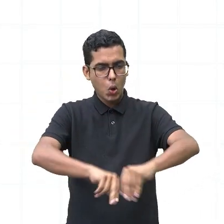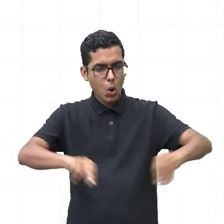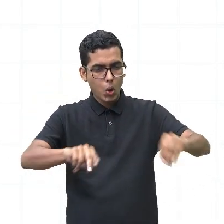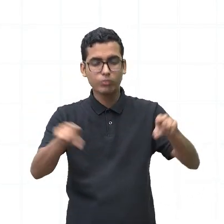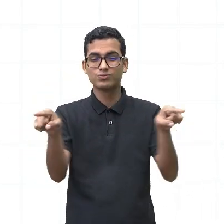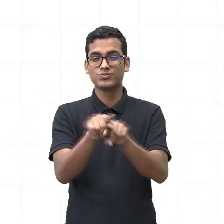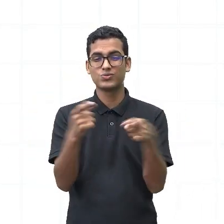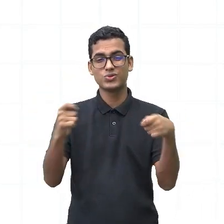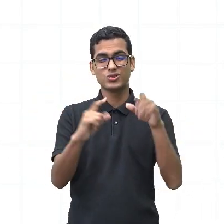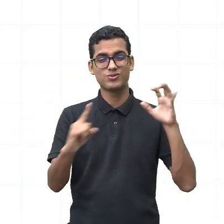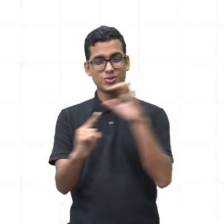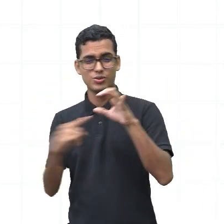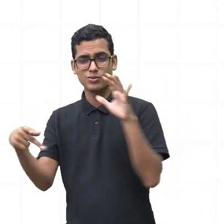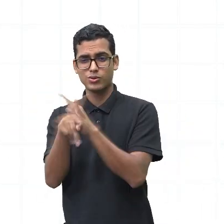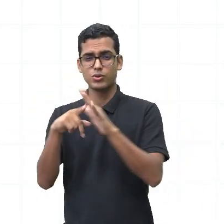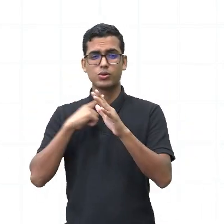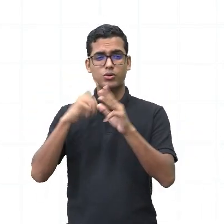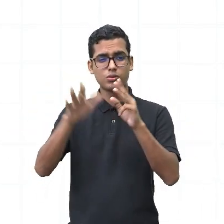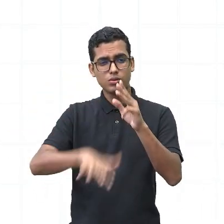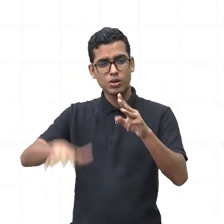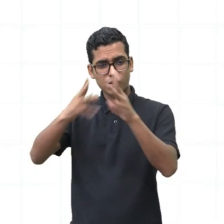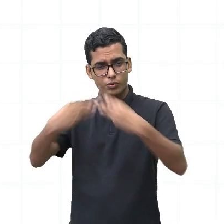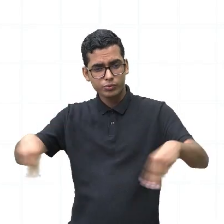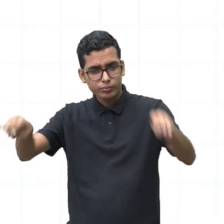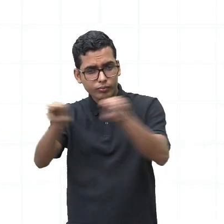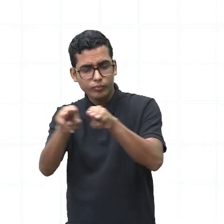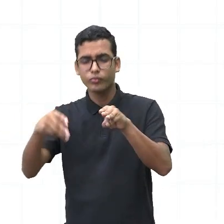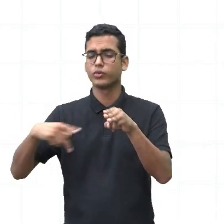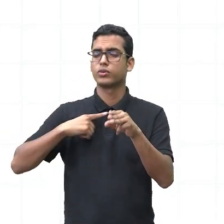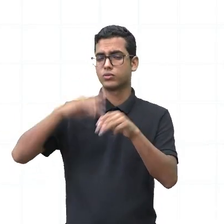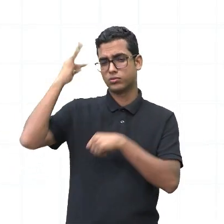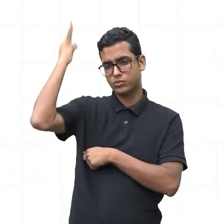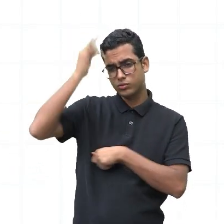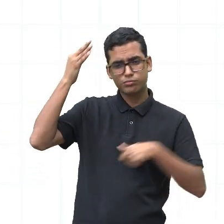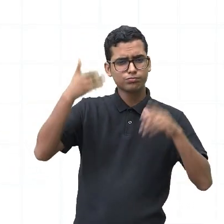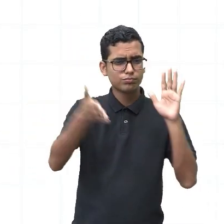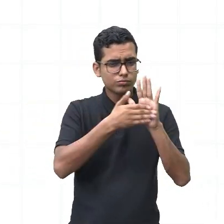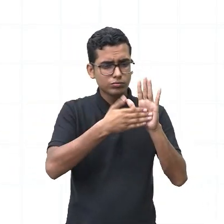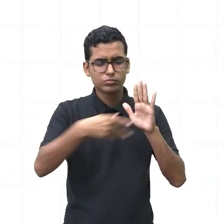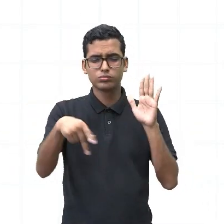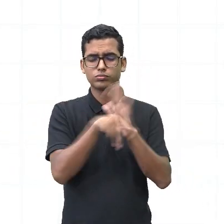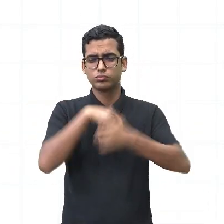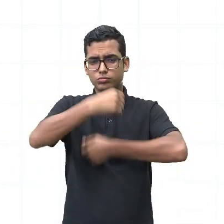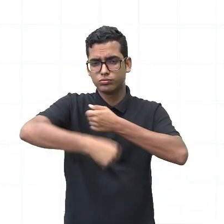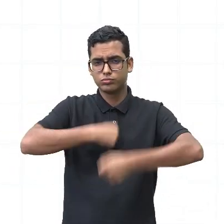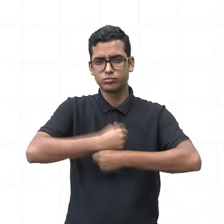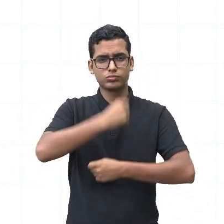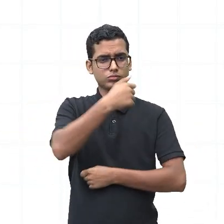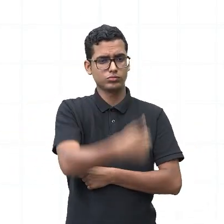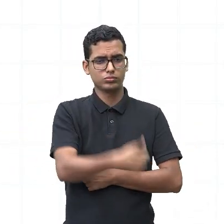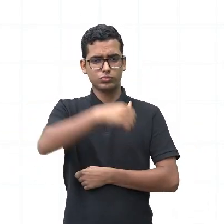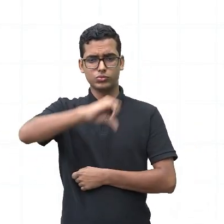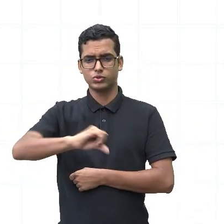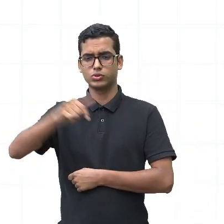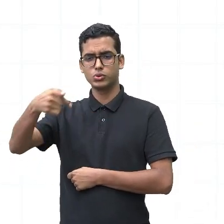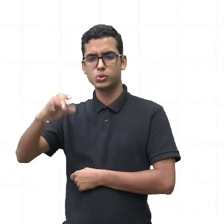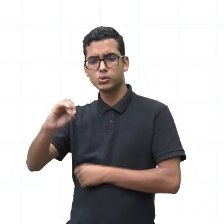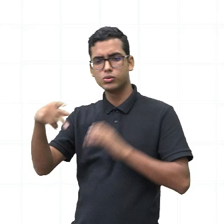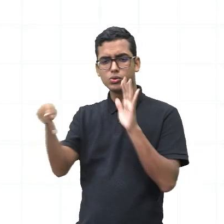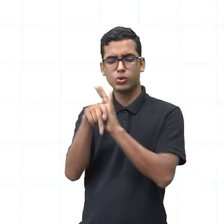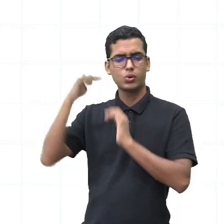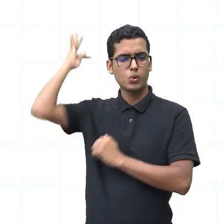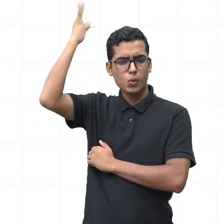ondas eletromagnéticas. Teorias essas propostas pela primeira vez na década de 70. Então, são apenas